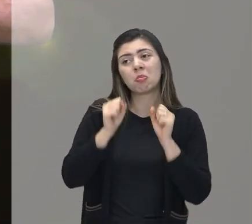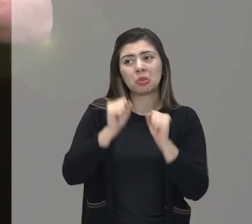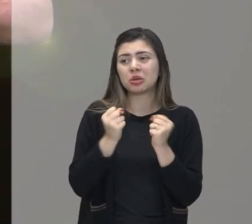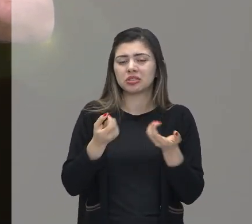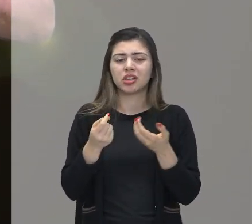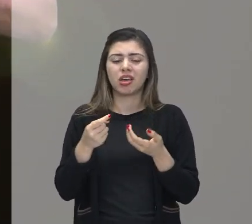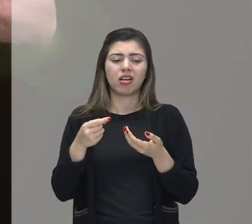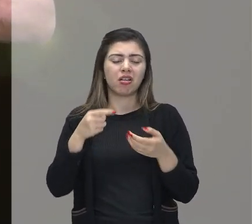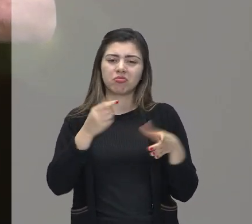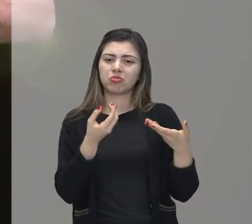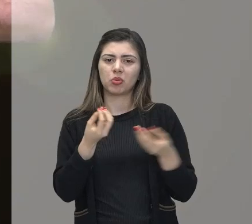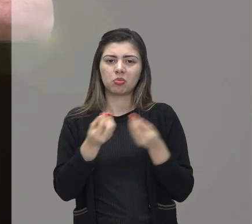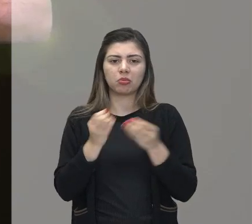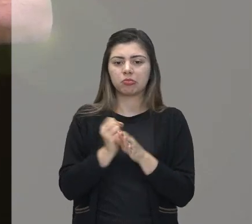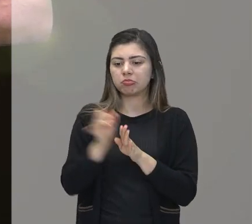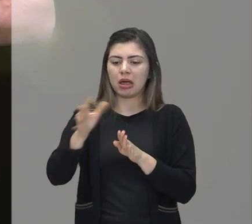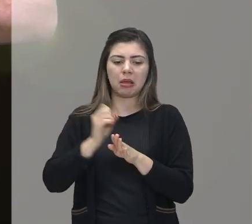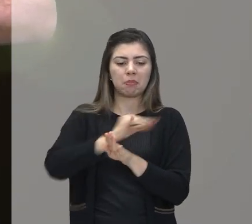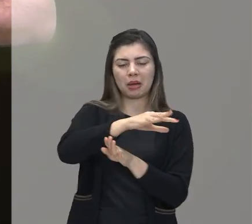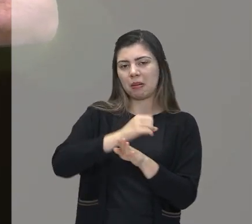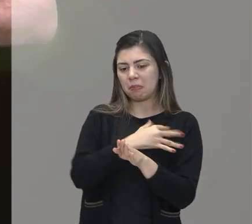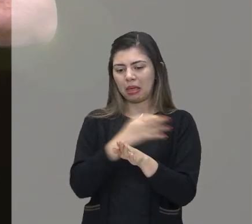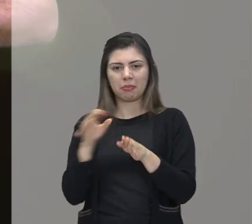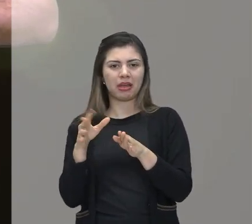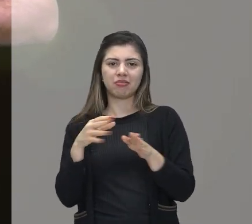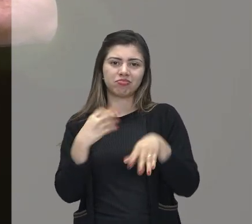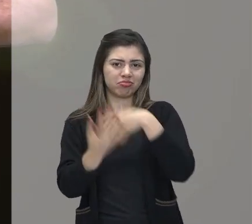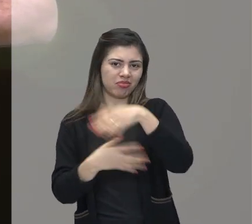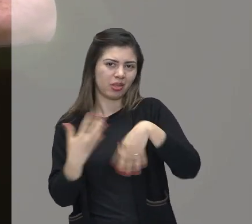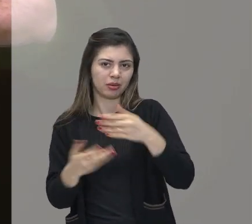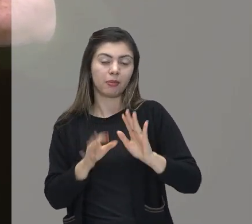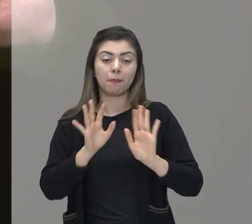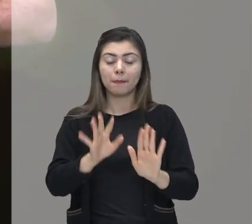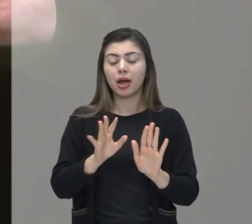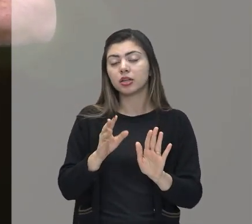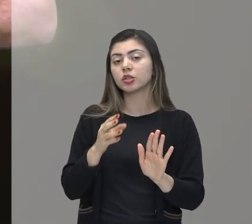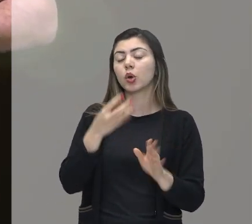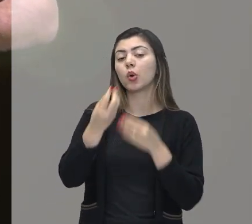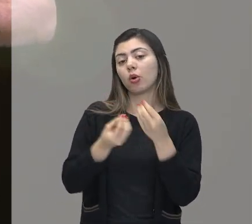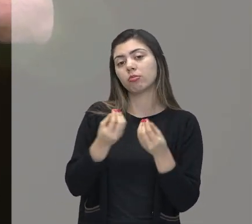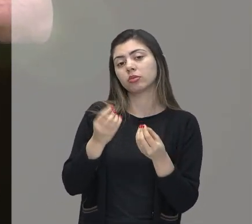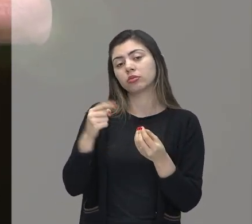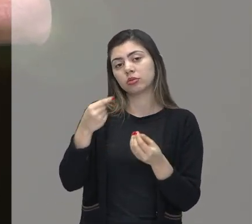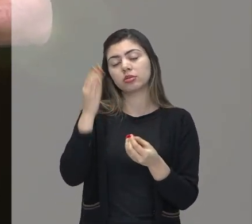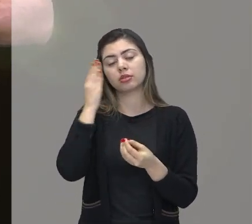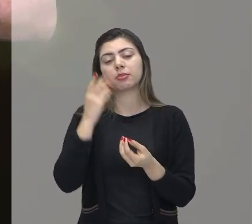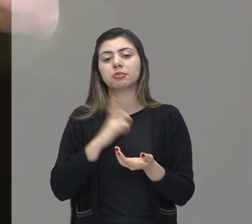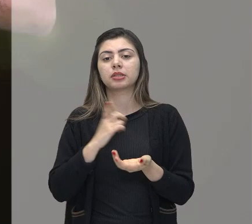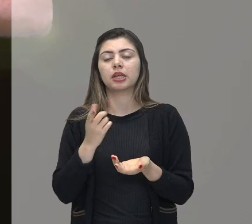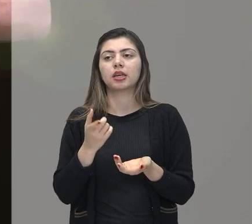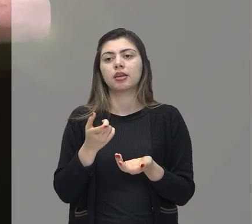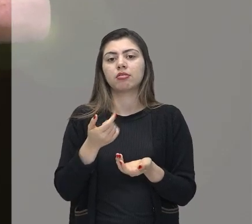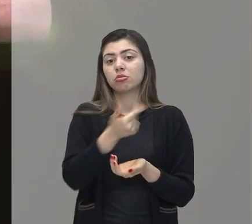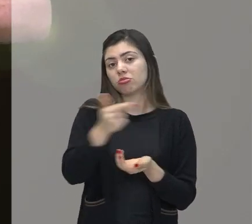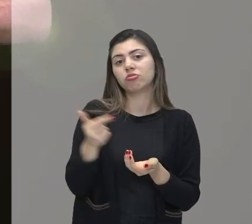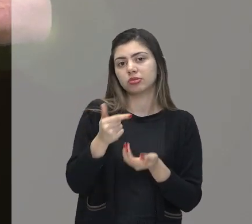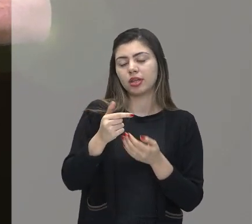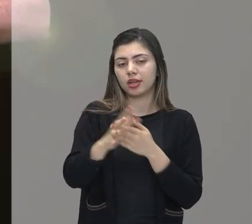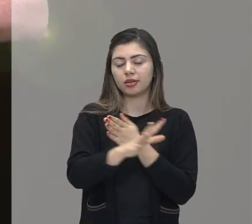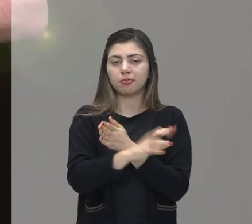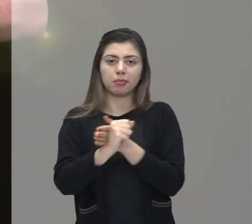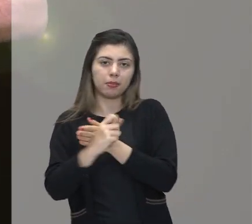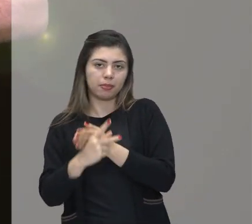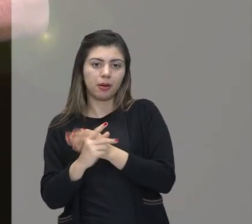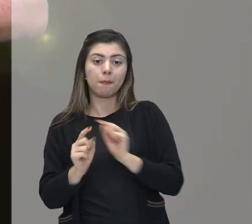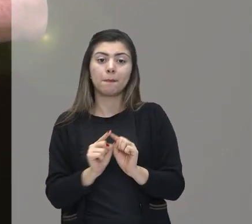dos eixos, em qualquer direção, tá certo? Normalmente, as luzes elas são não polarizadas. Mas existe a